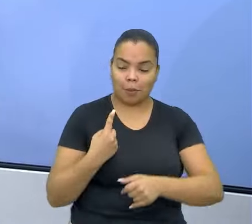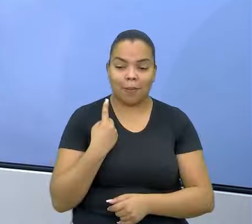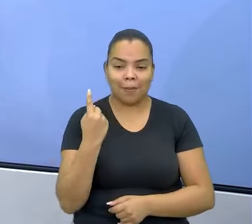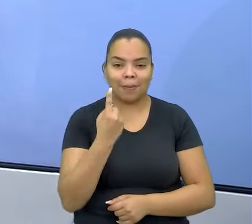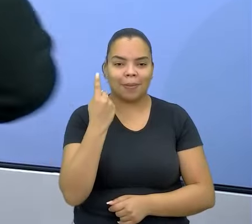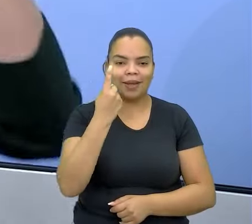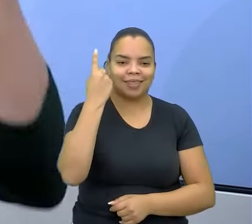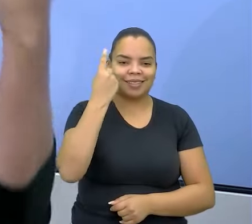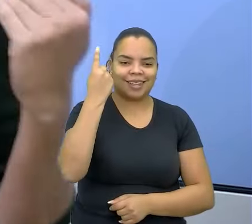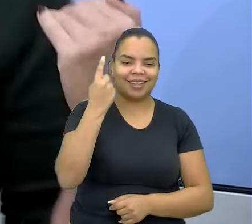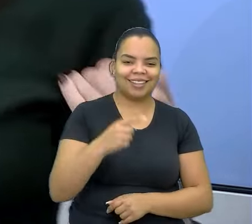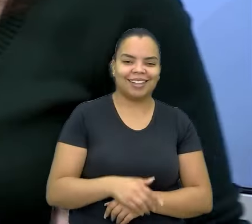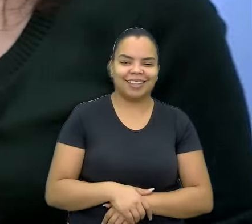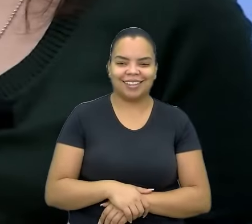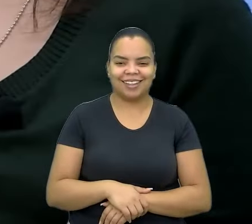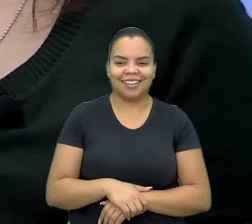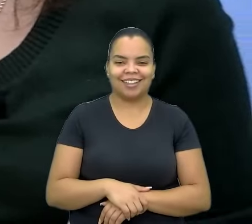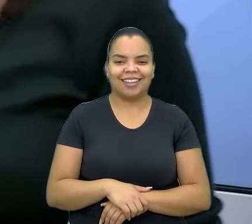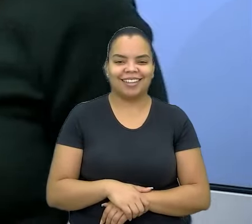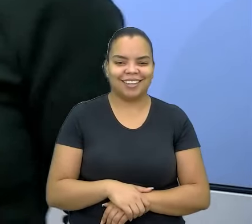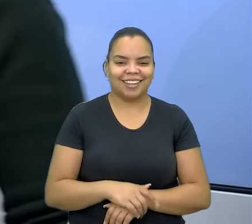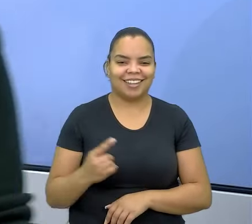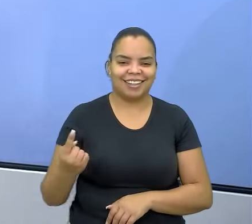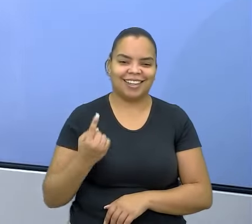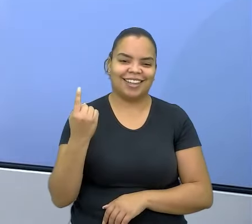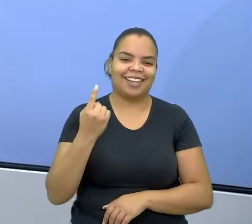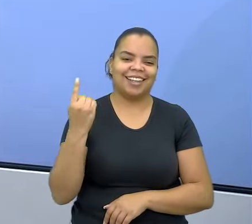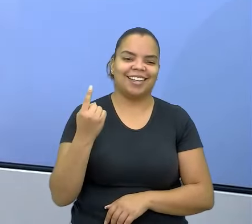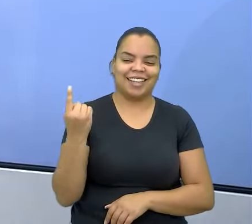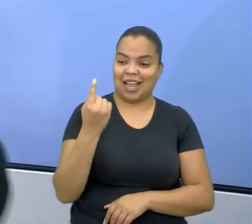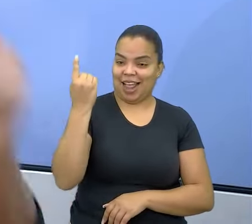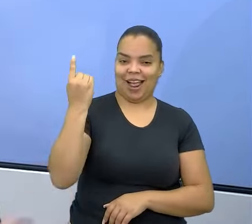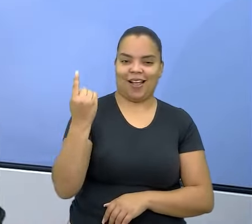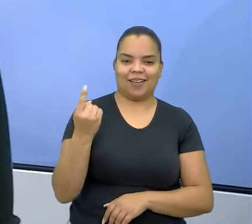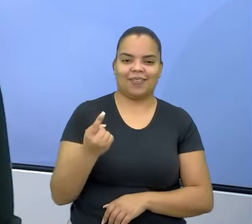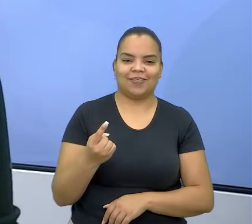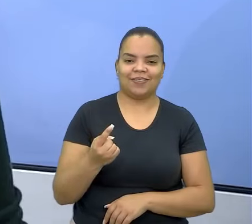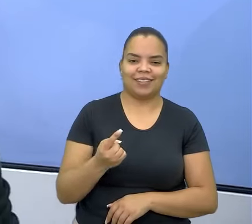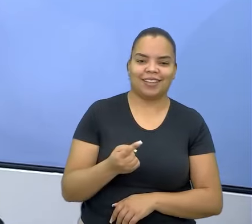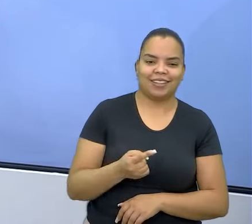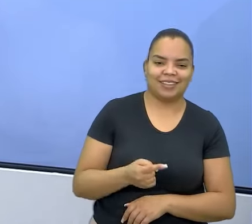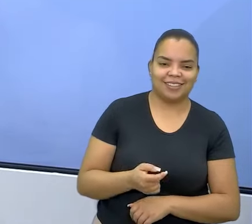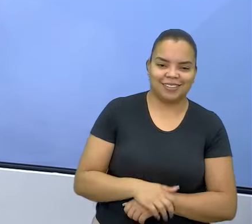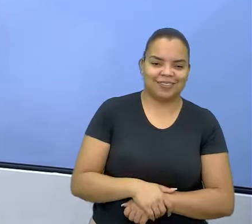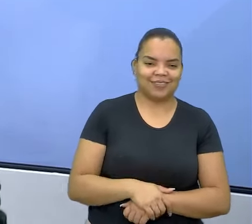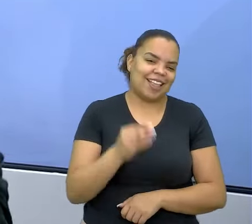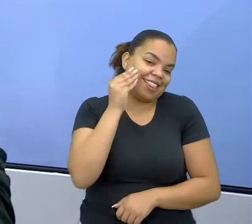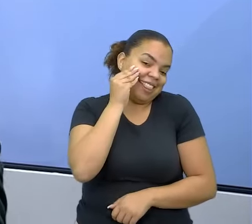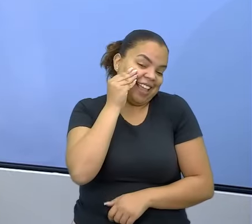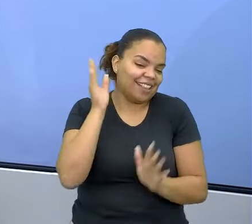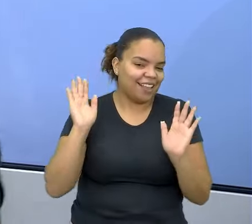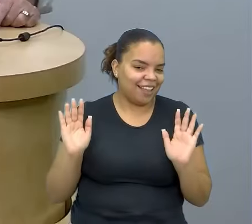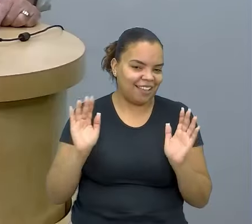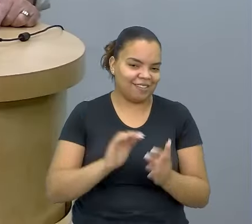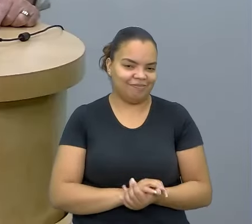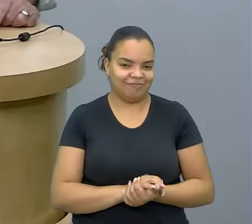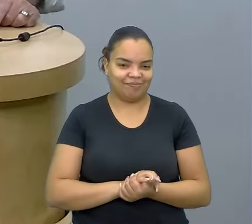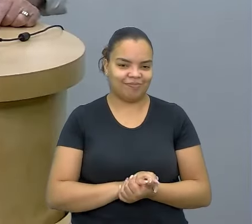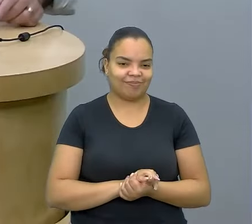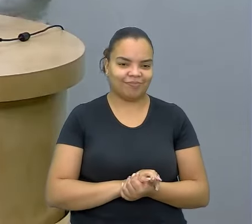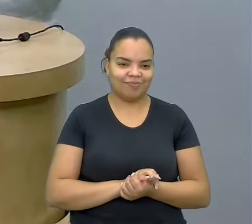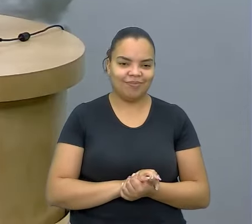do tamanho, né, da altura do Vanderlei, que ele é alto pra caramba. Mesmo assim eu não consegui muito, mas, né, tentei, tá, gente? E